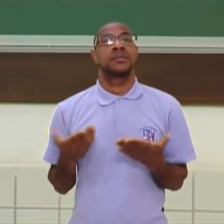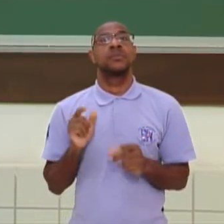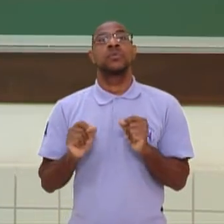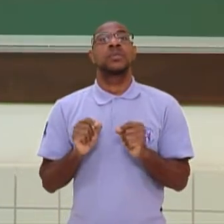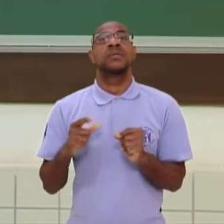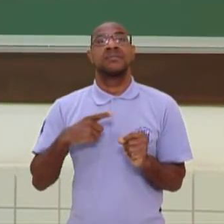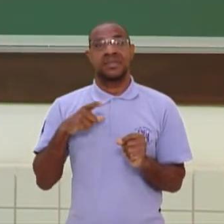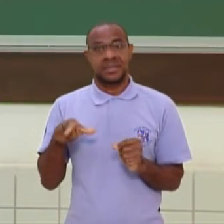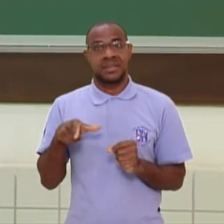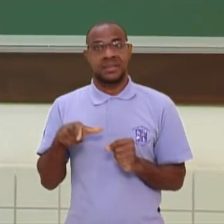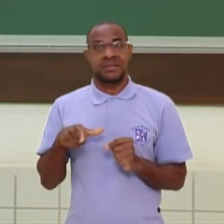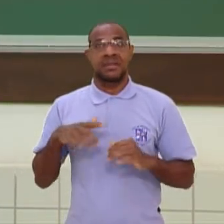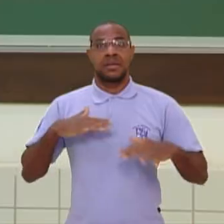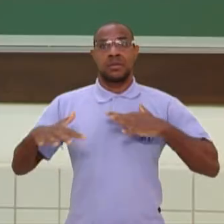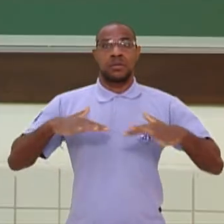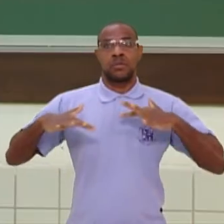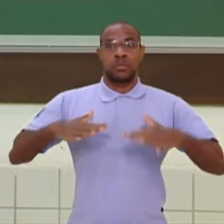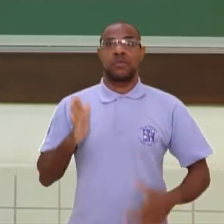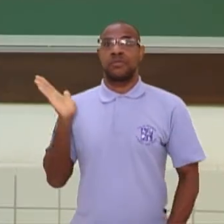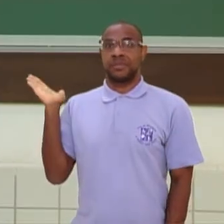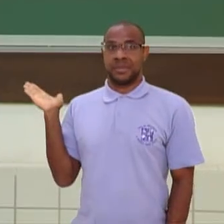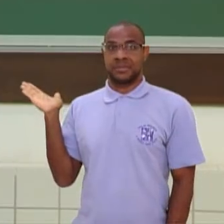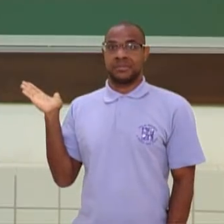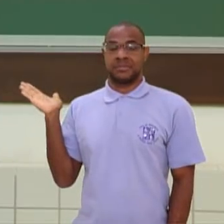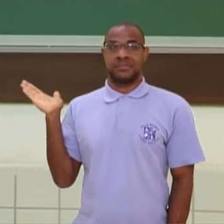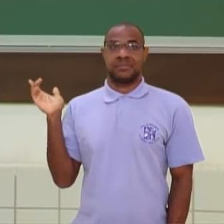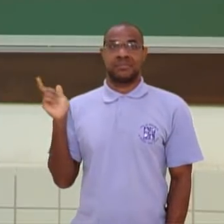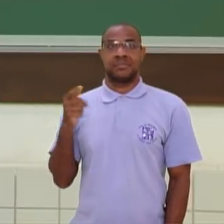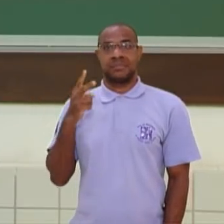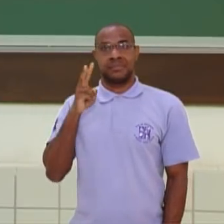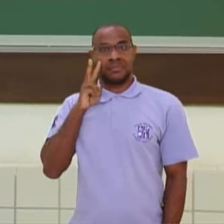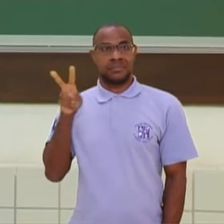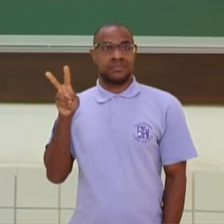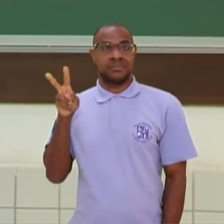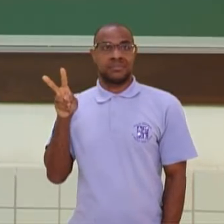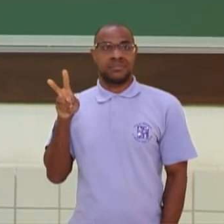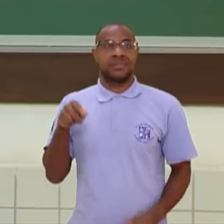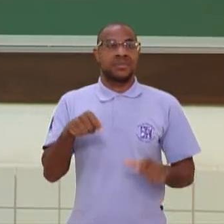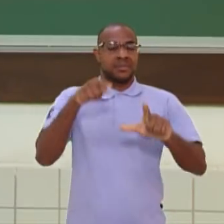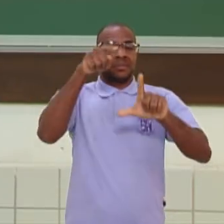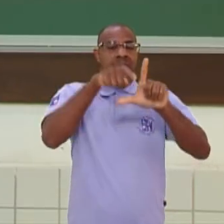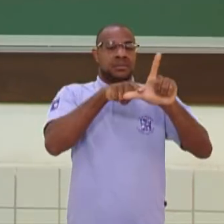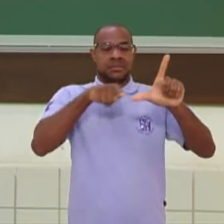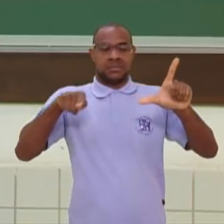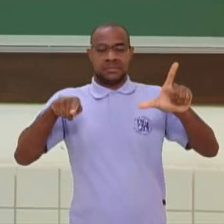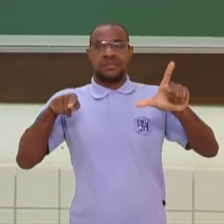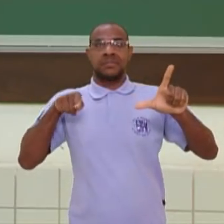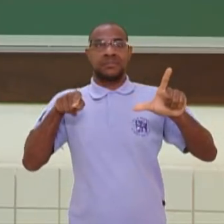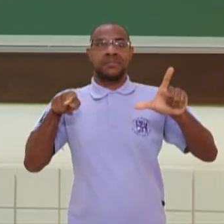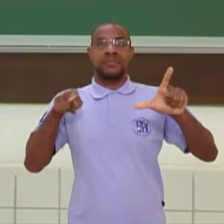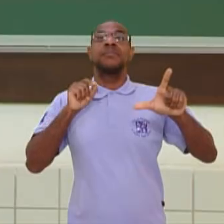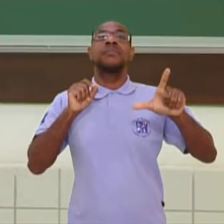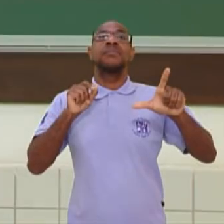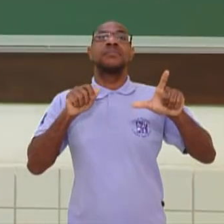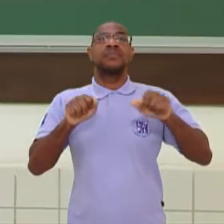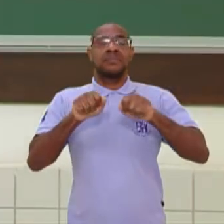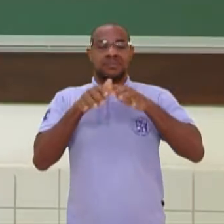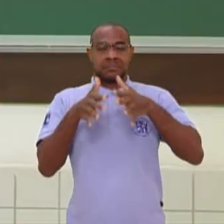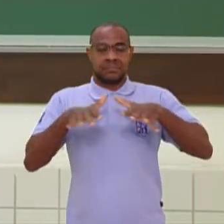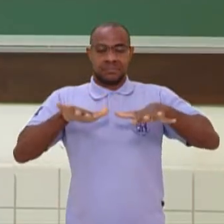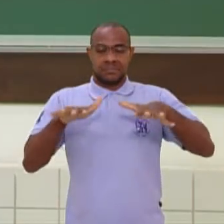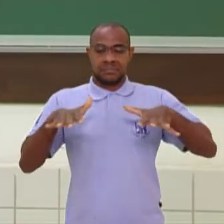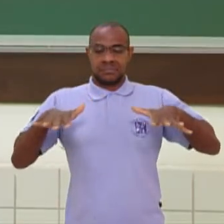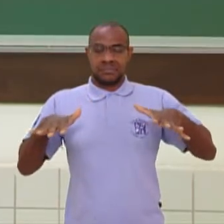vai ter essa oscilação. Imaginando aqui o televisor como eixo X e eixo Y, a propagação ocorre então